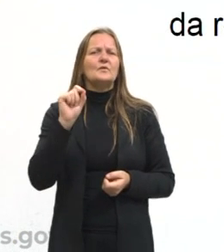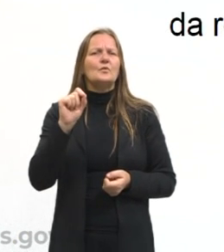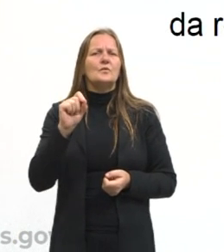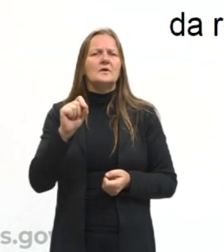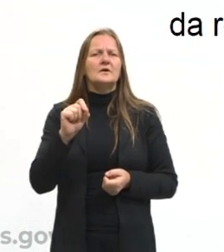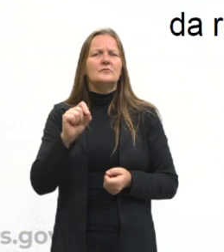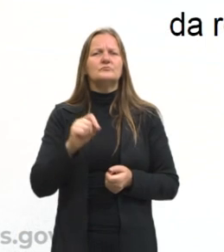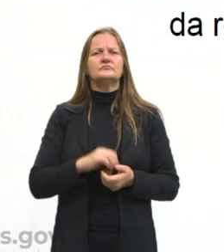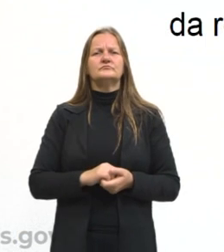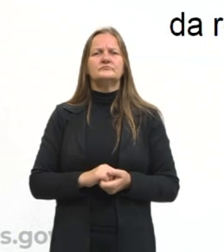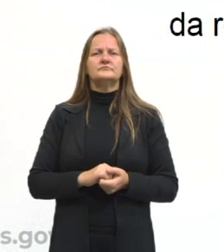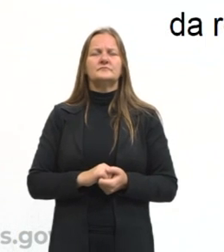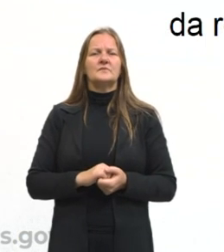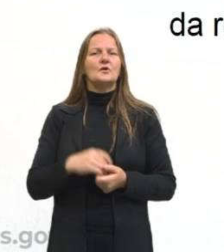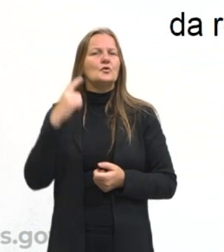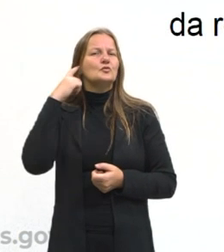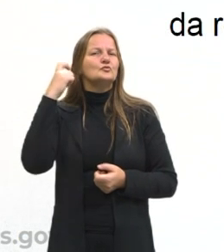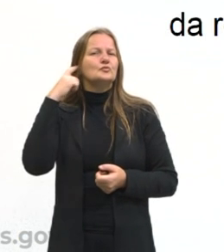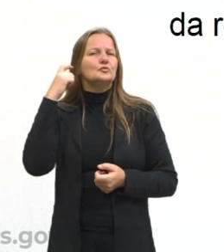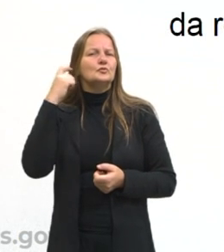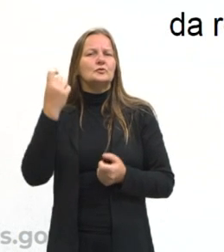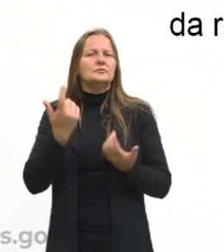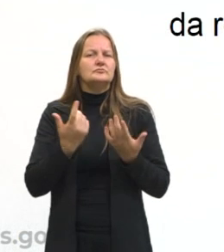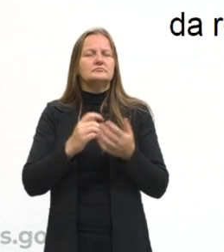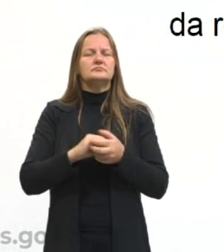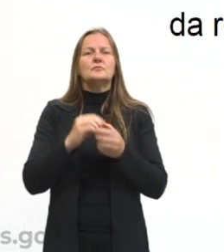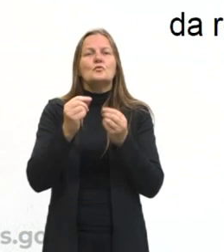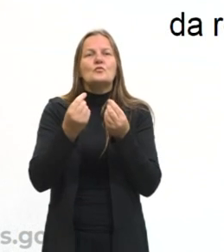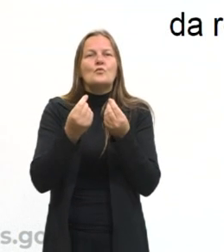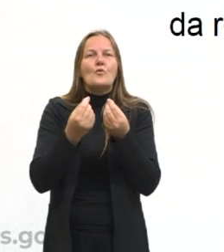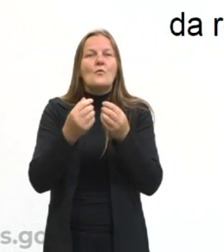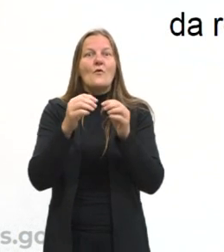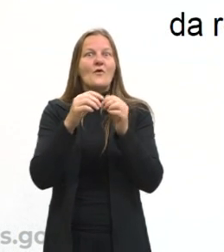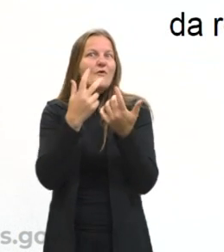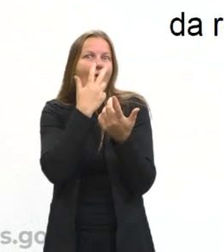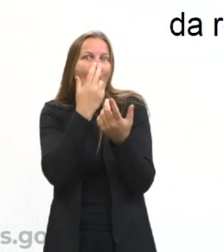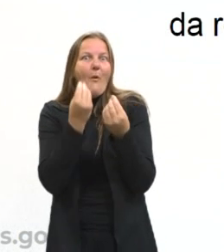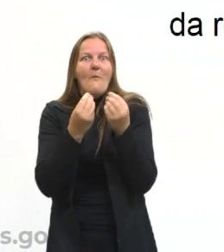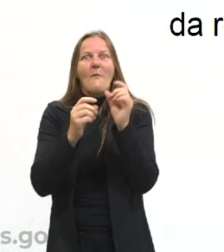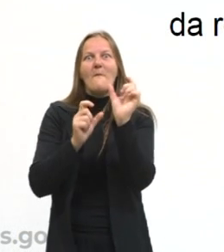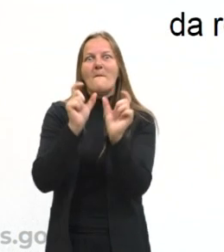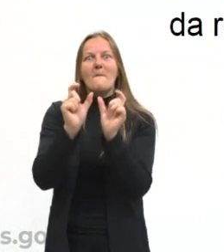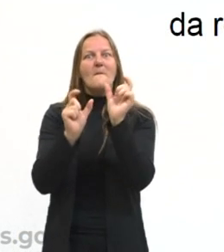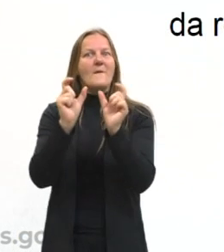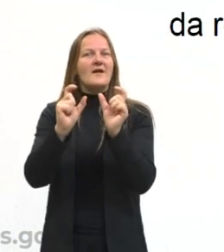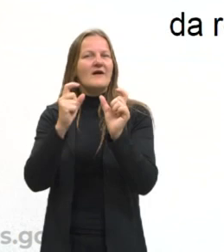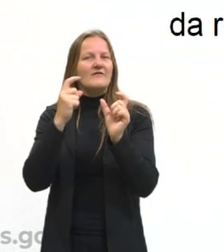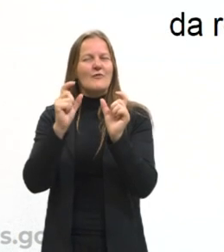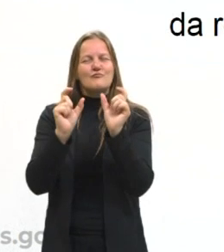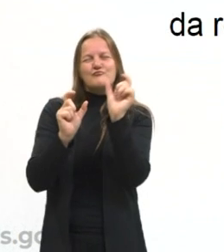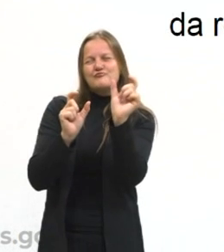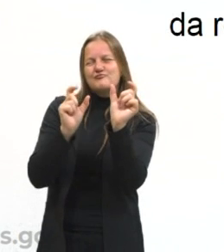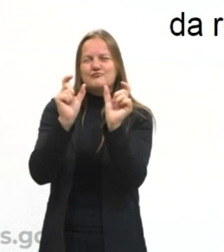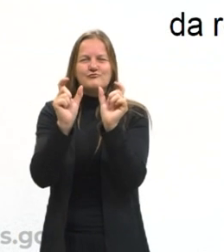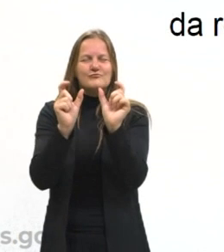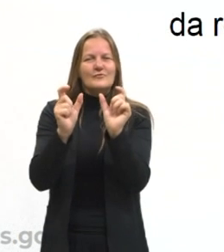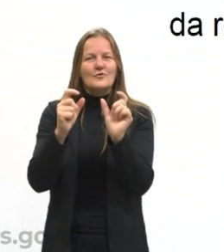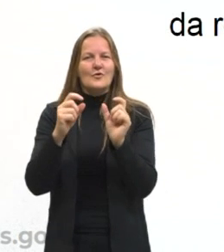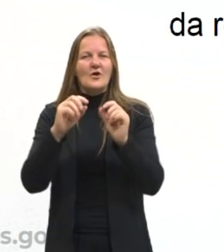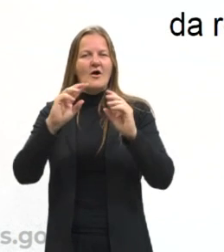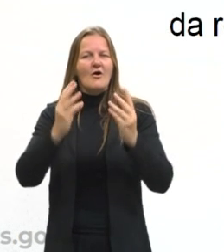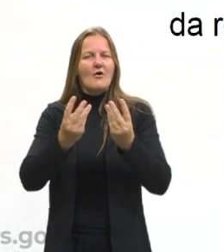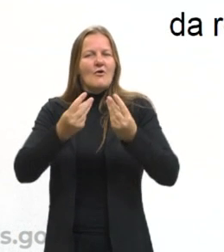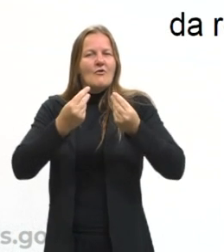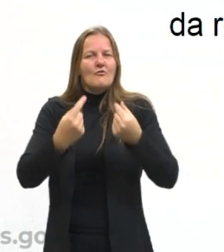são essas figuras sonoras? As figuras sonoras, ou o que a gente pode chamar de figuras de som ou de harmonia,